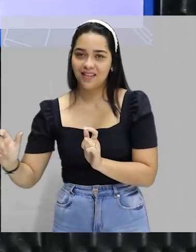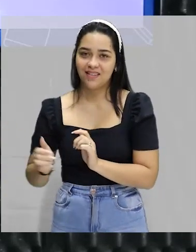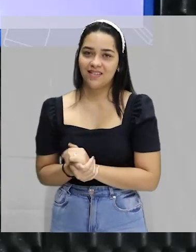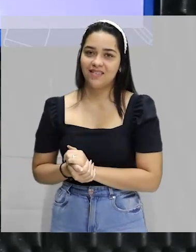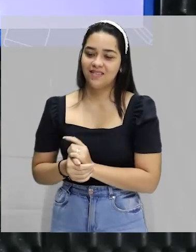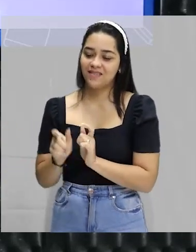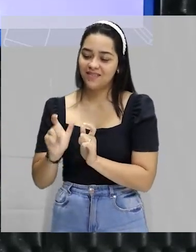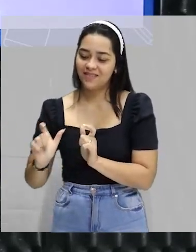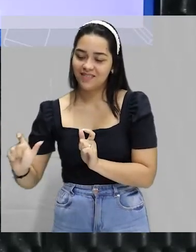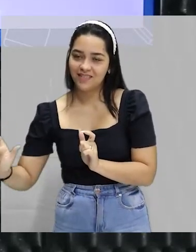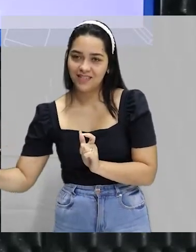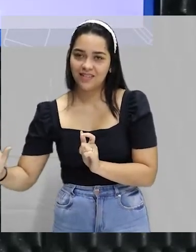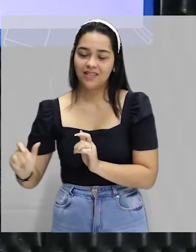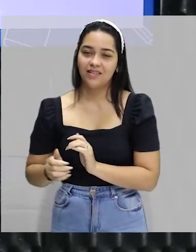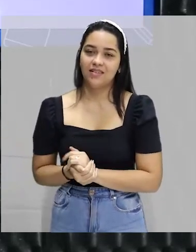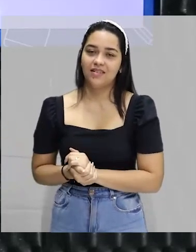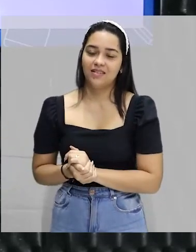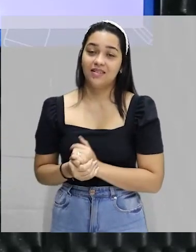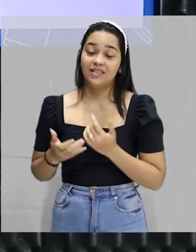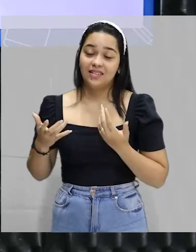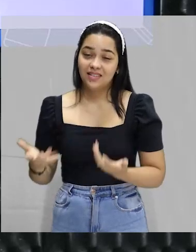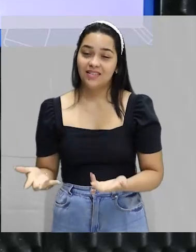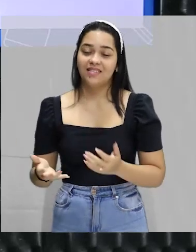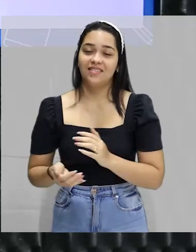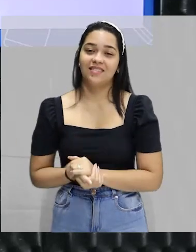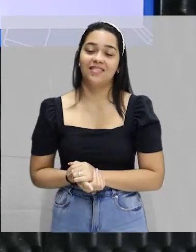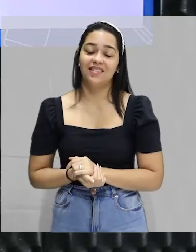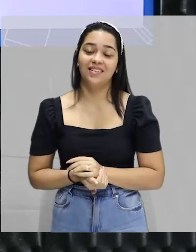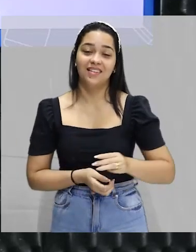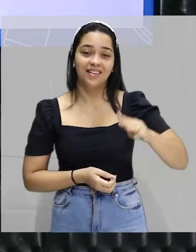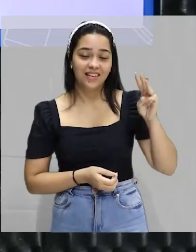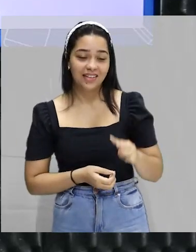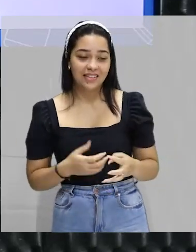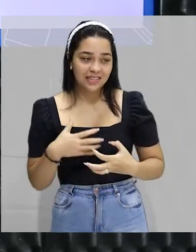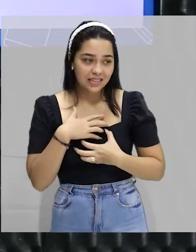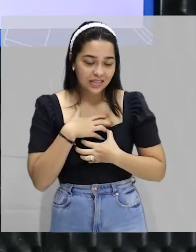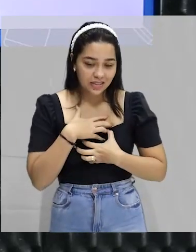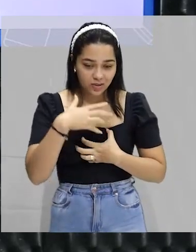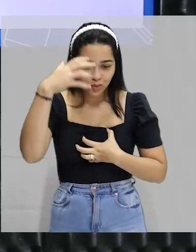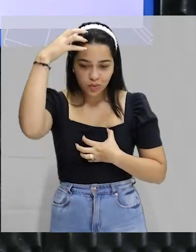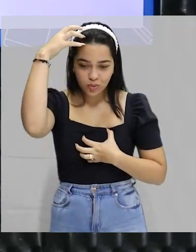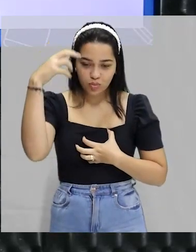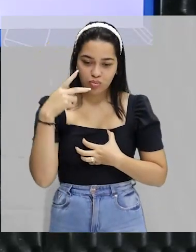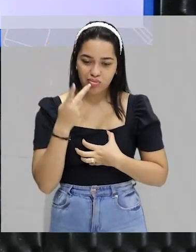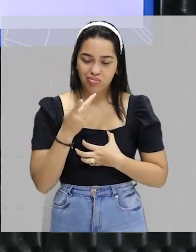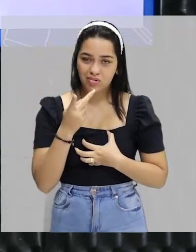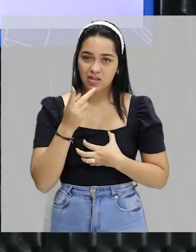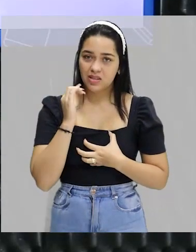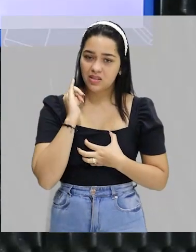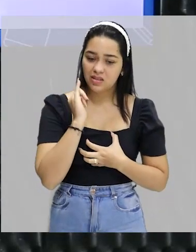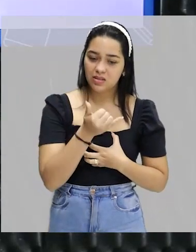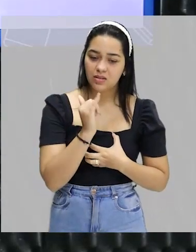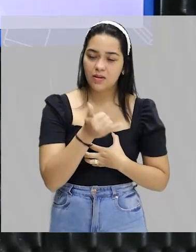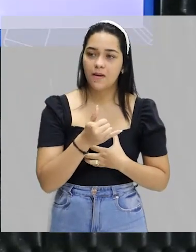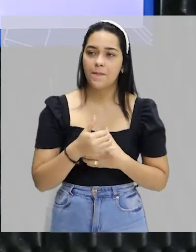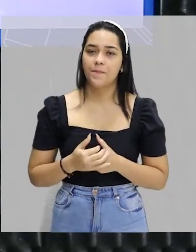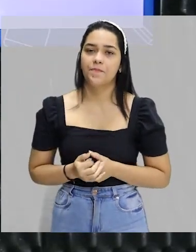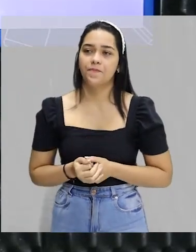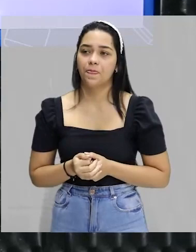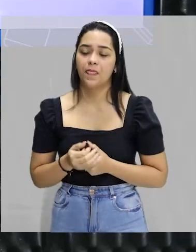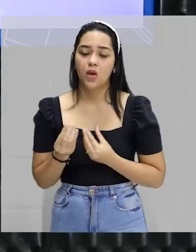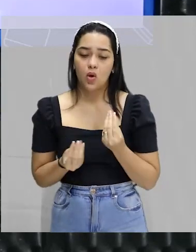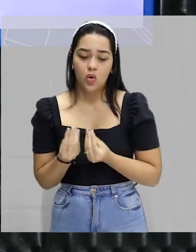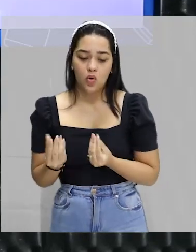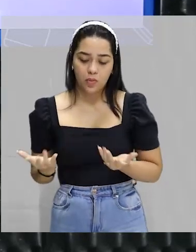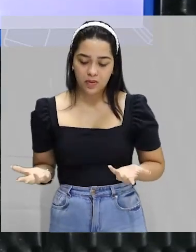Tananã, tananã. Pois é. Quem se sentiu lesado fez a denúncia. Aí você vai falar, como é